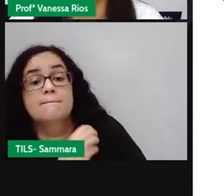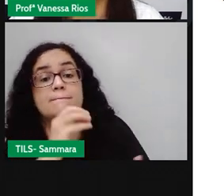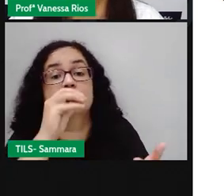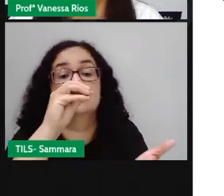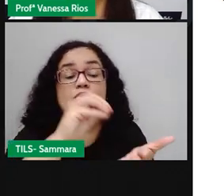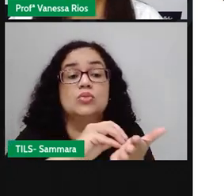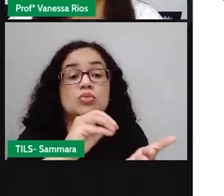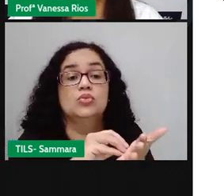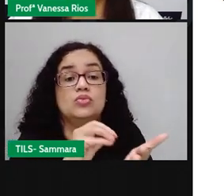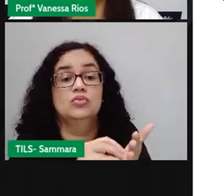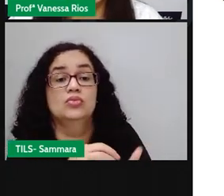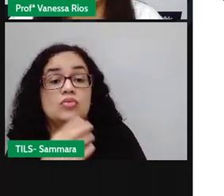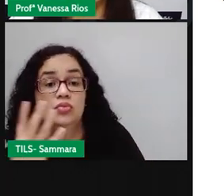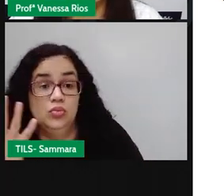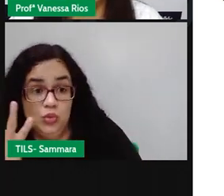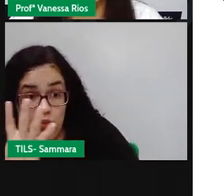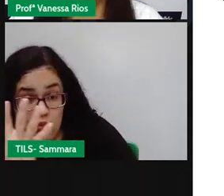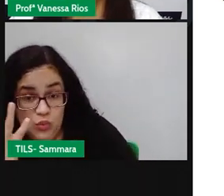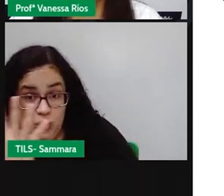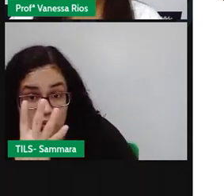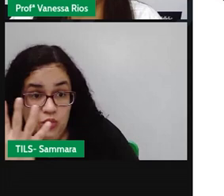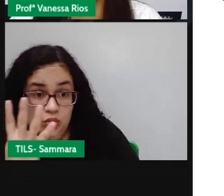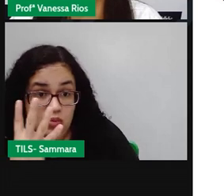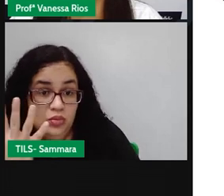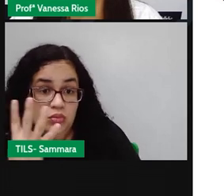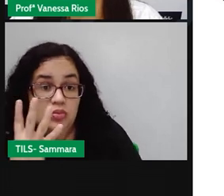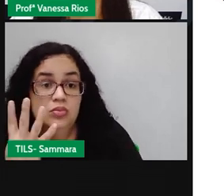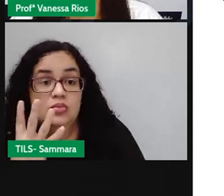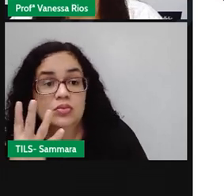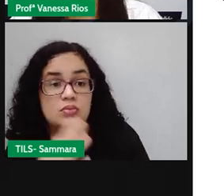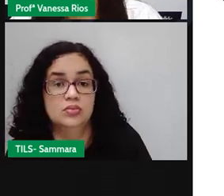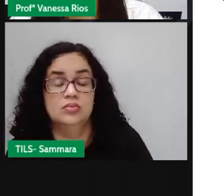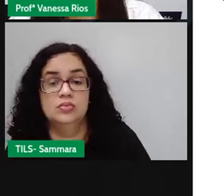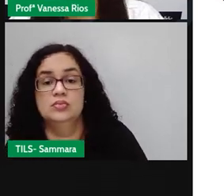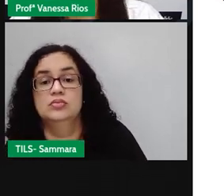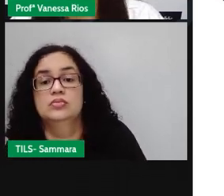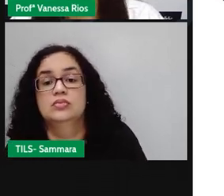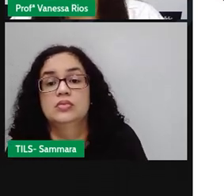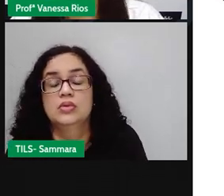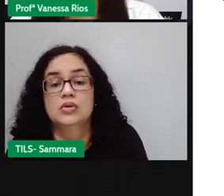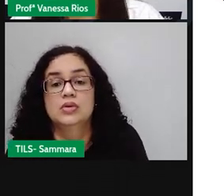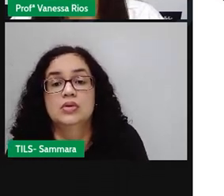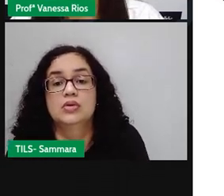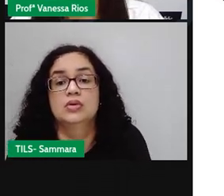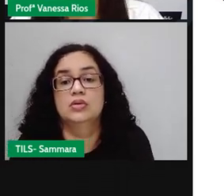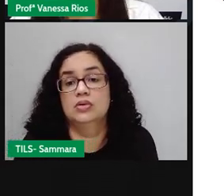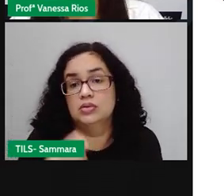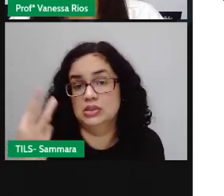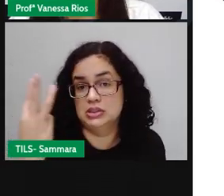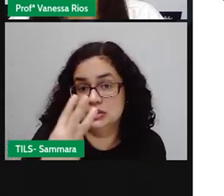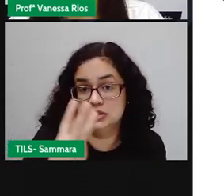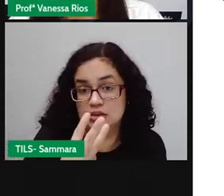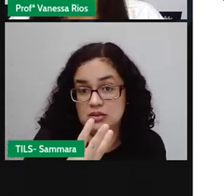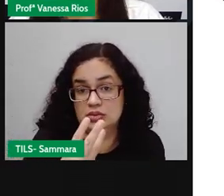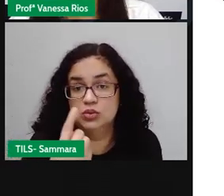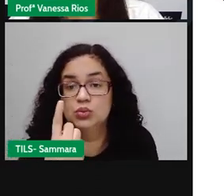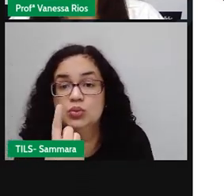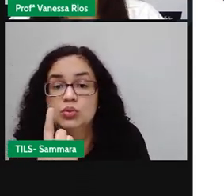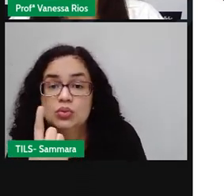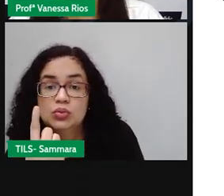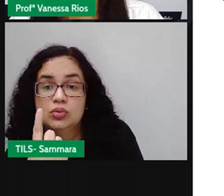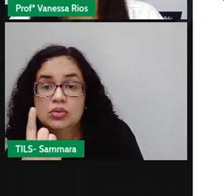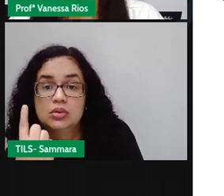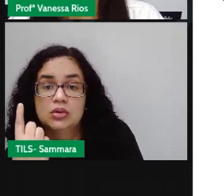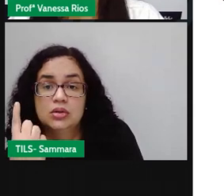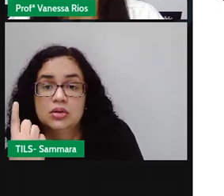a peça com o número 4, que é o número faltante. Olha o que a gente observa aqui, ó. 1,